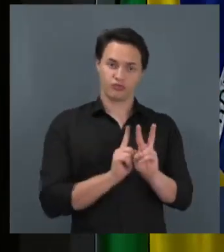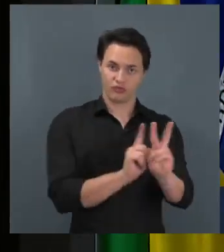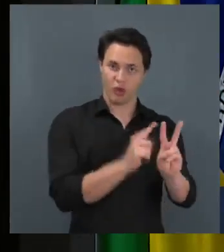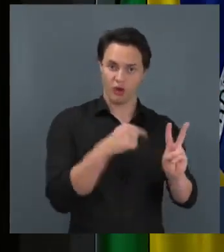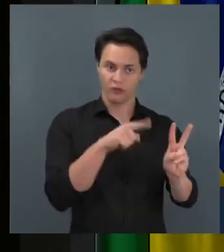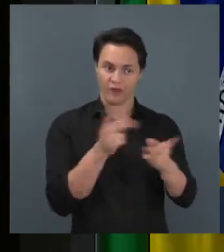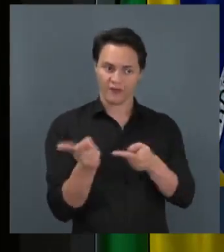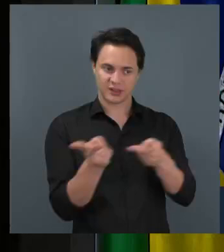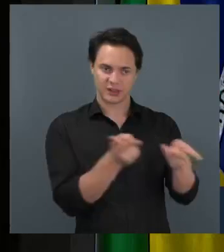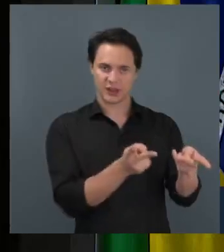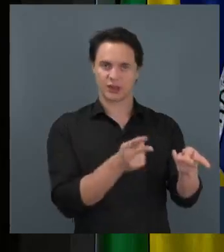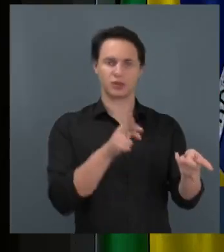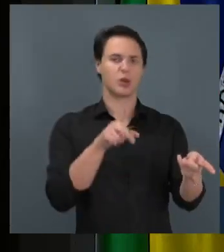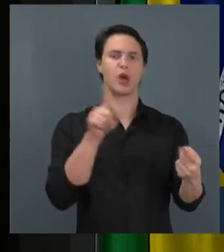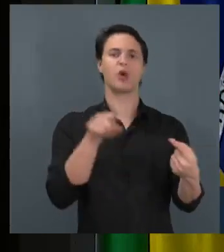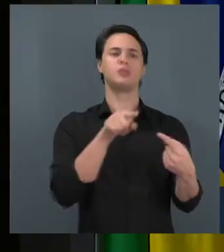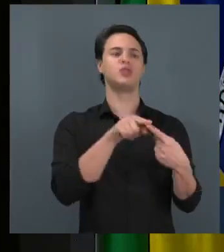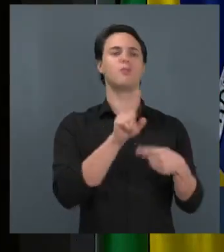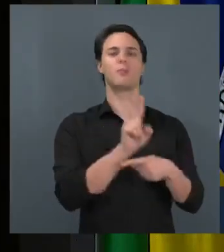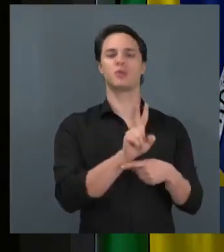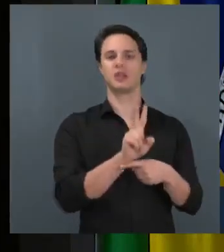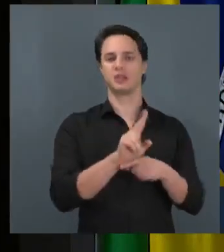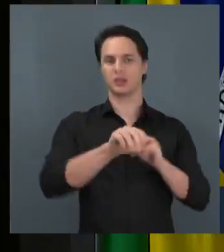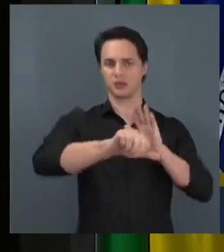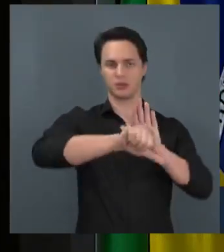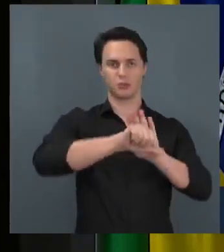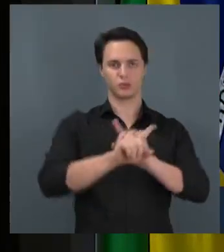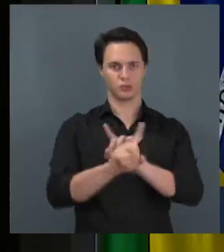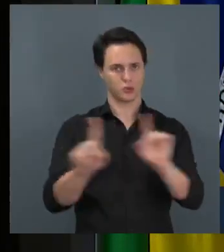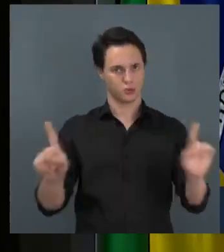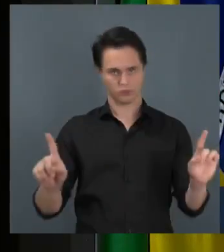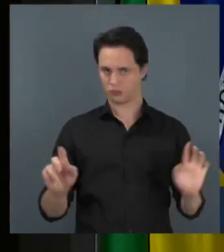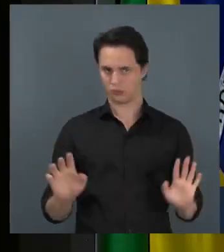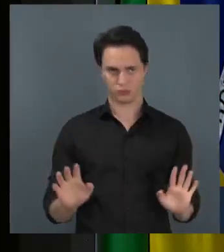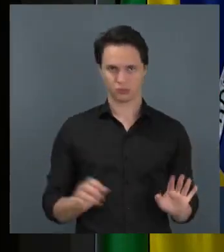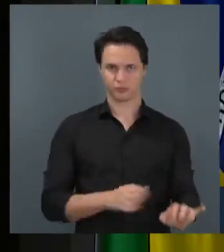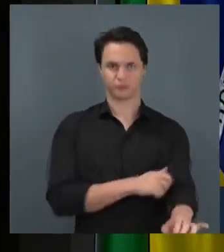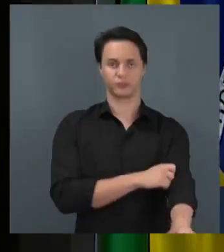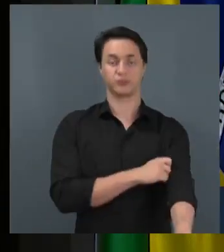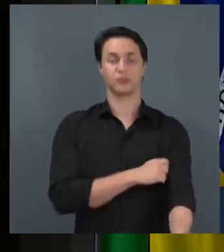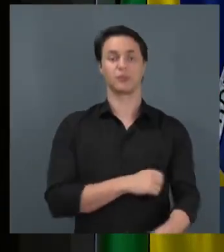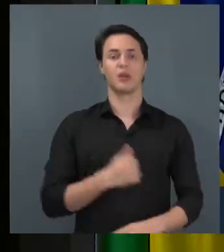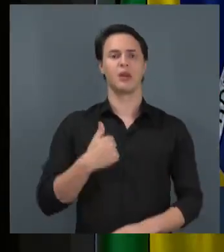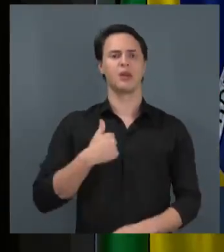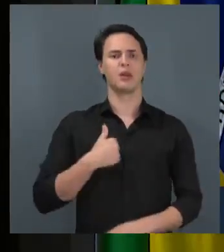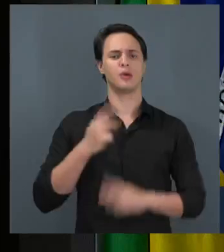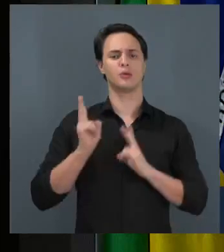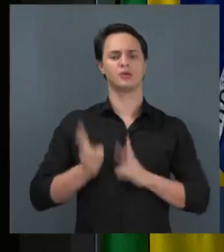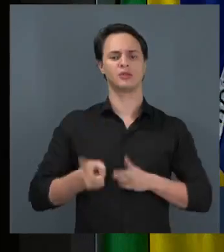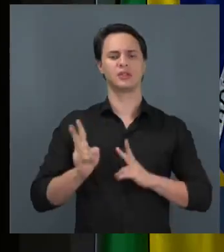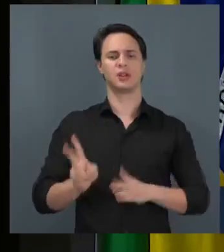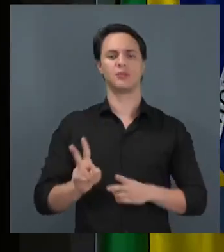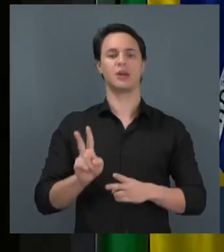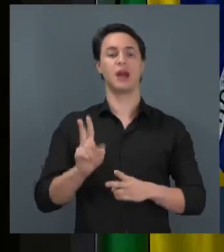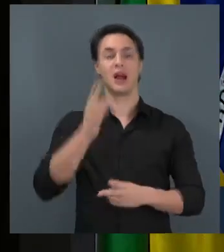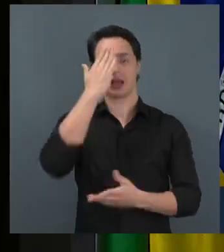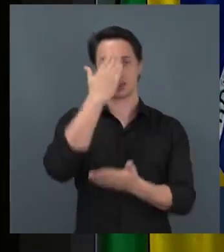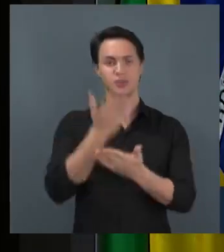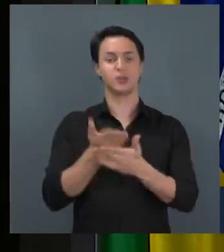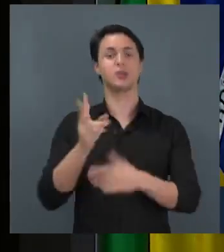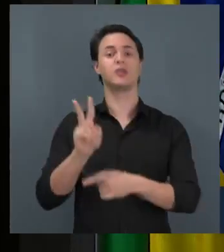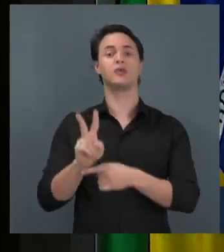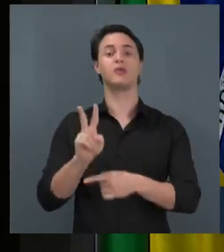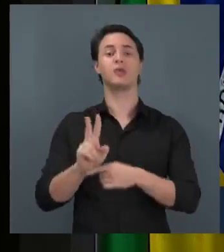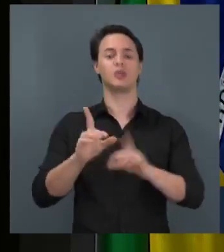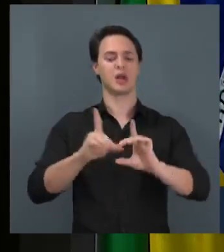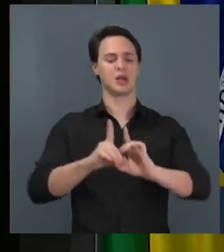em proteger criminosos. Eu sou, antes de tudo, um defensor do Estado Democrático de Direito.